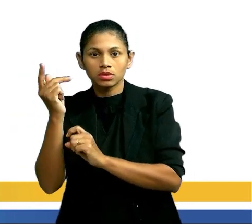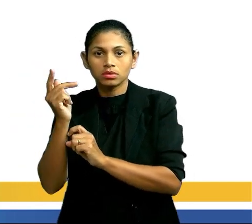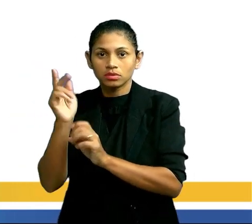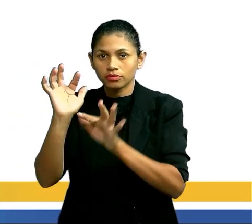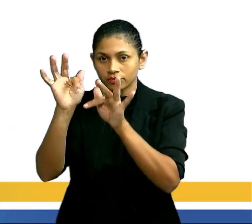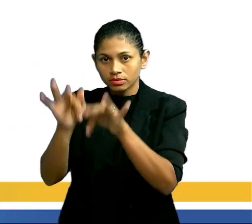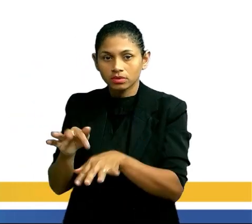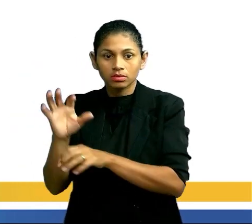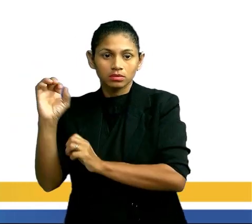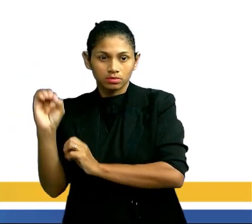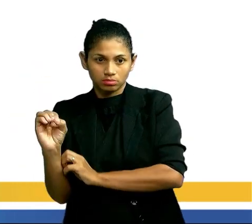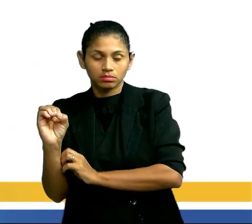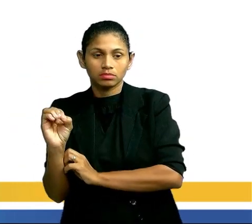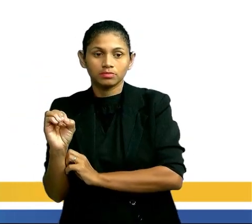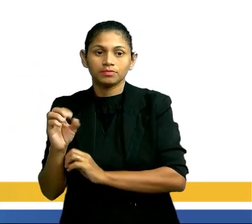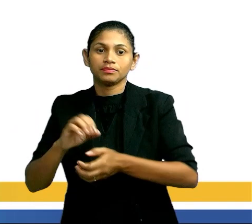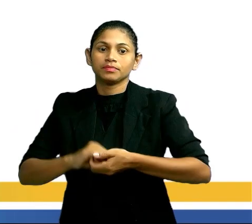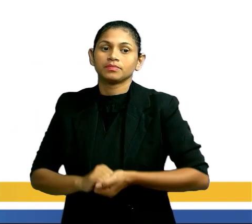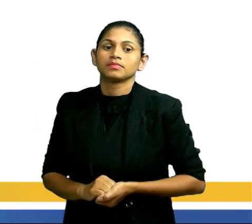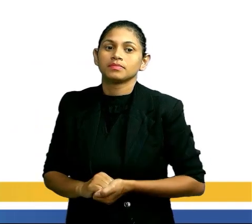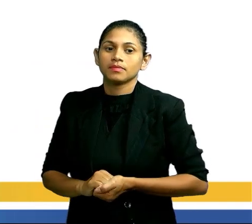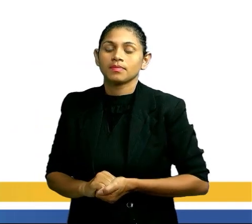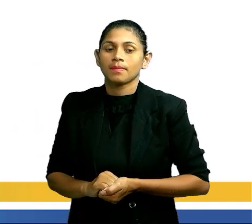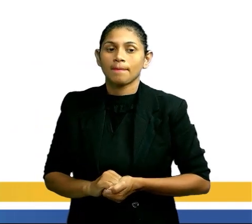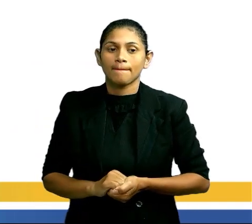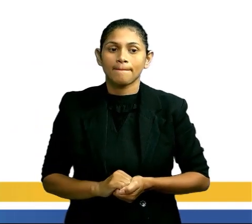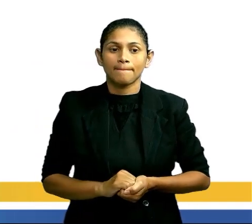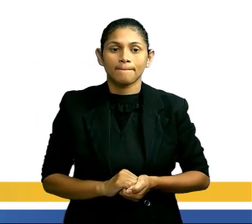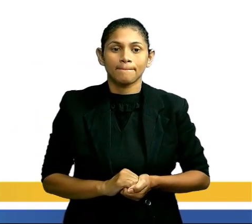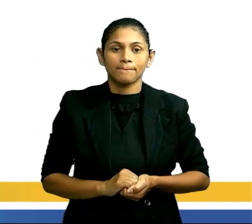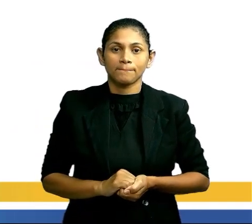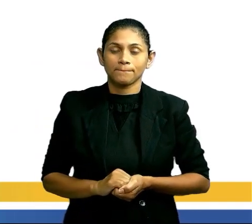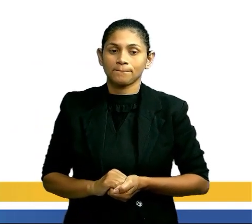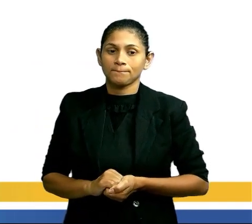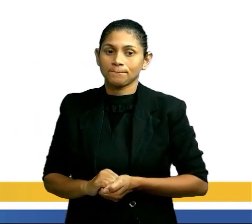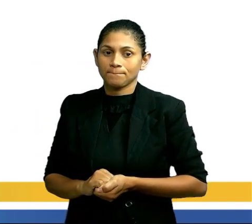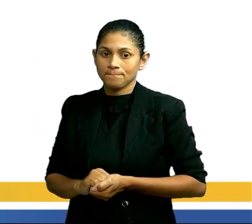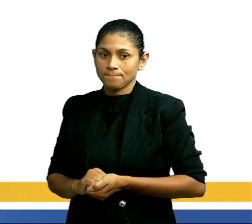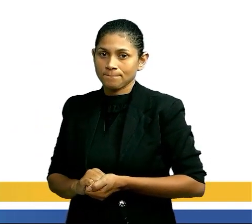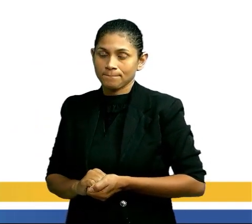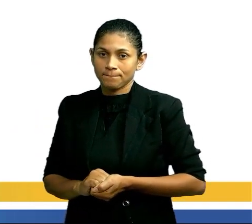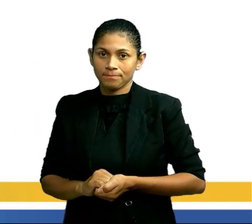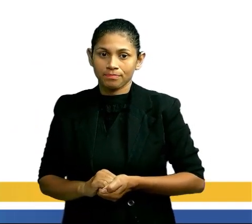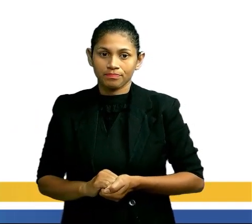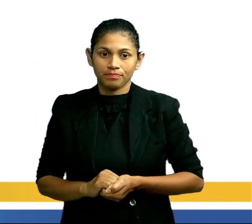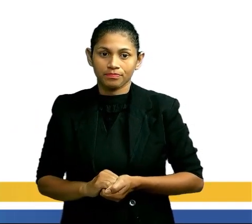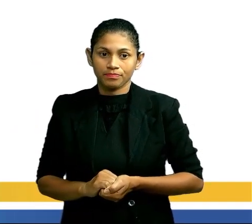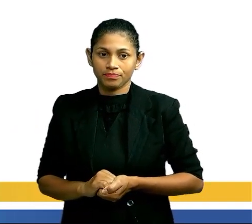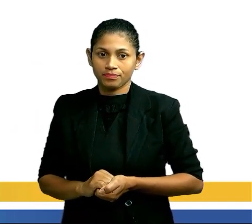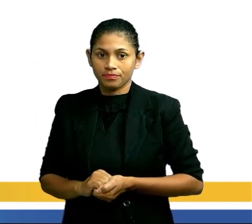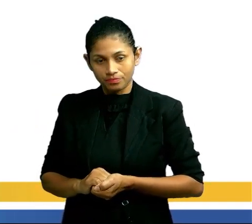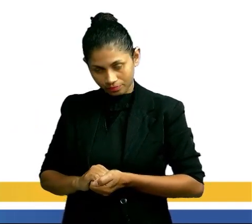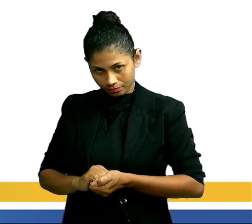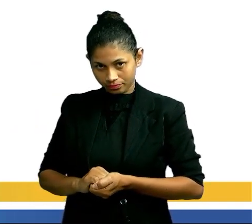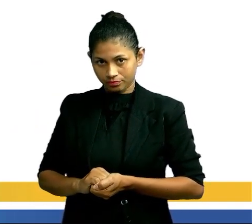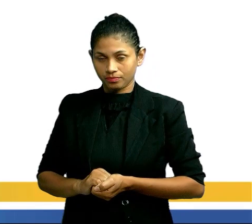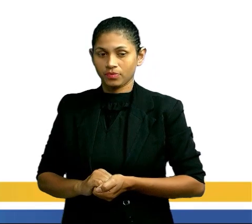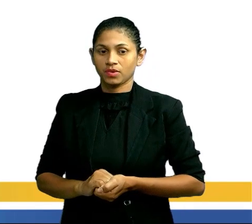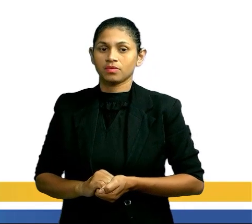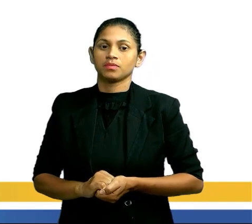2 carbonos antes e 2 carbonos após, então isso é um etoxetano, ou eu poderia chamar de